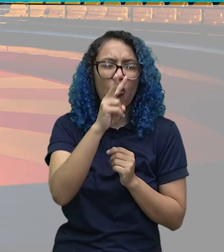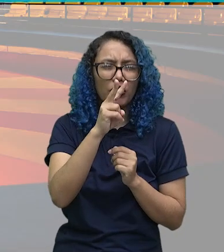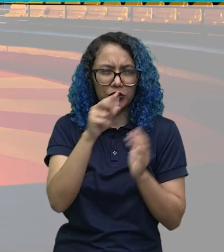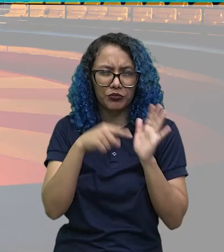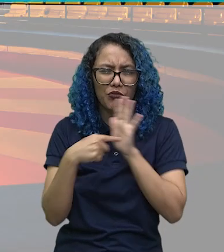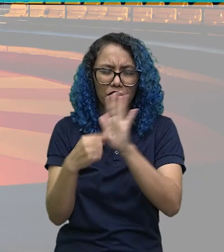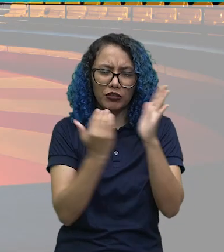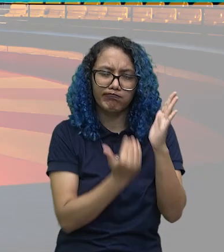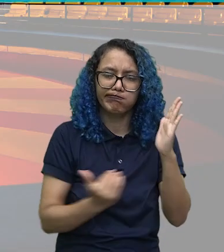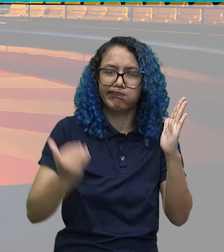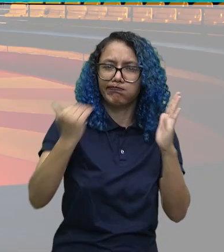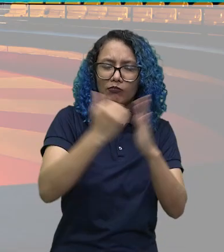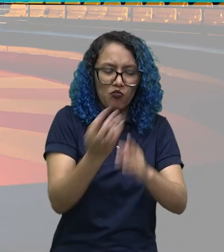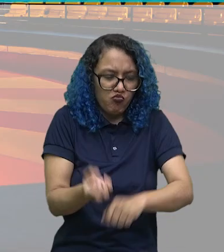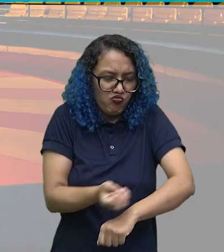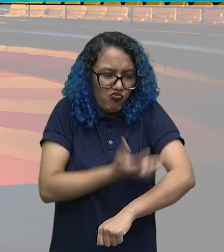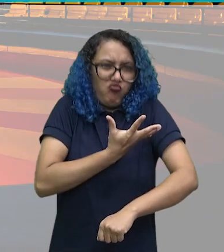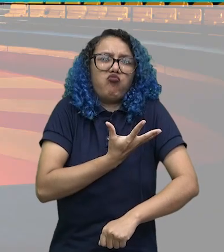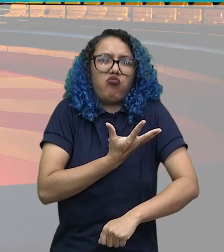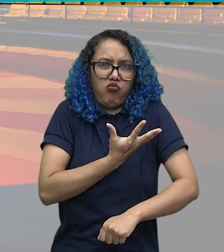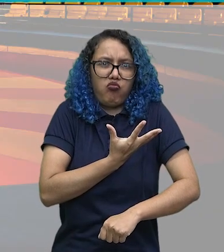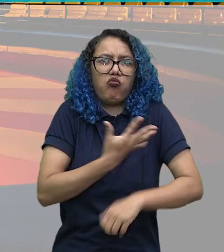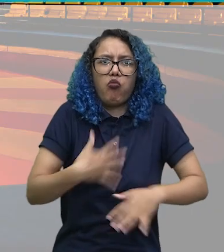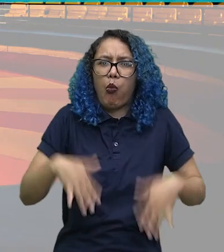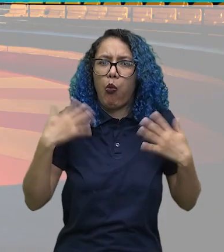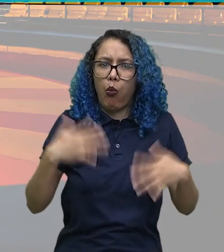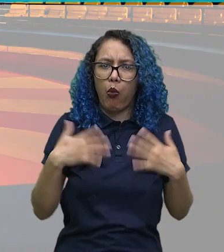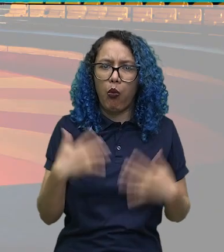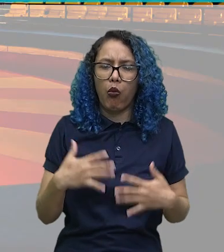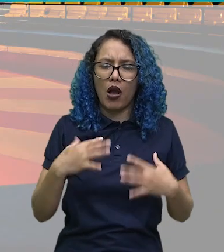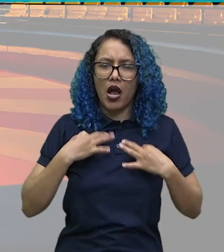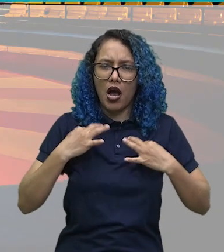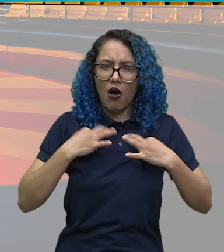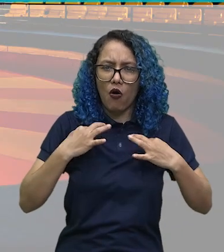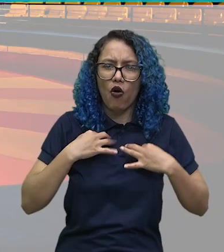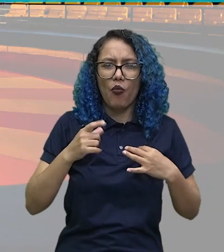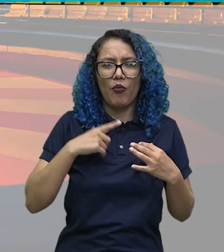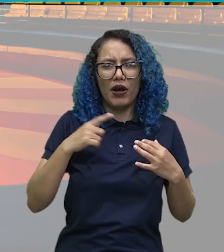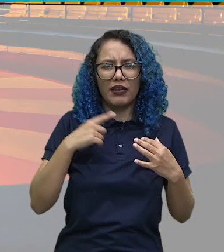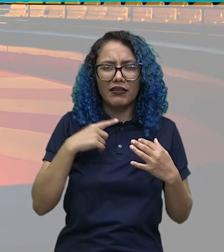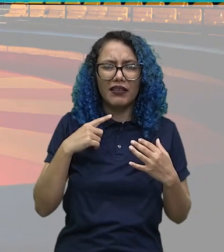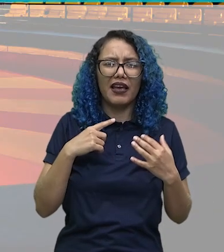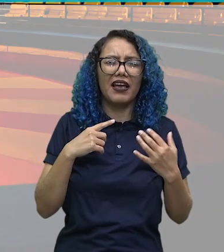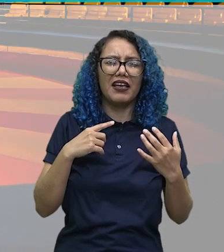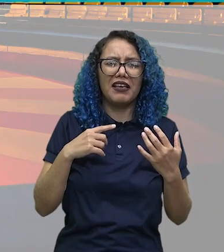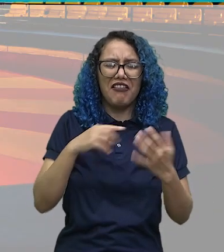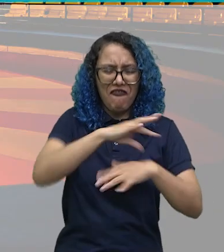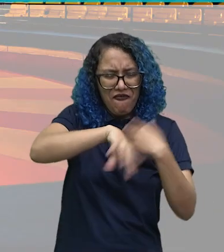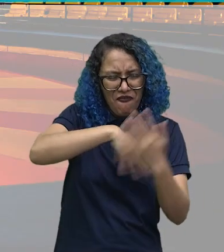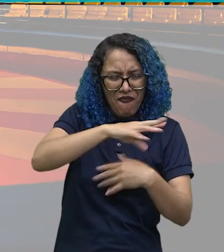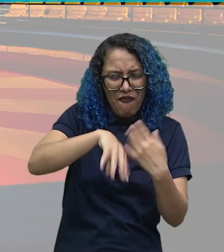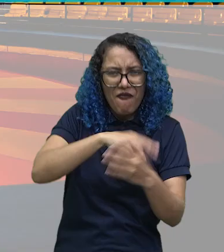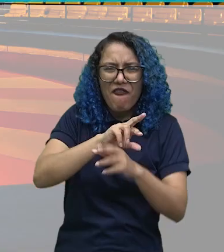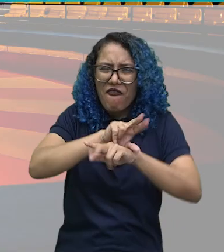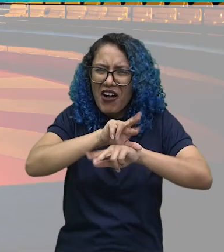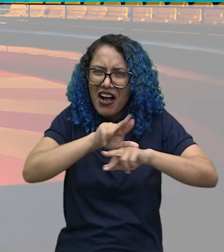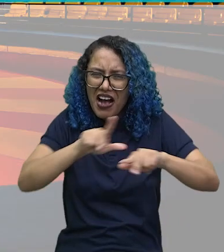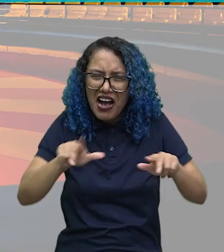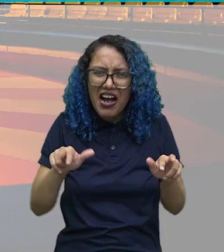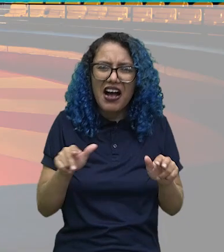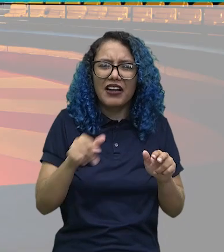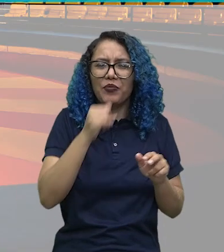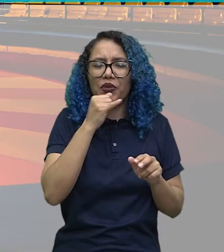expressando exagero emocional. Seu figurino frequentemente mistura peças desproporcionais,